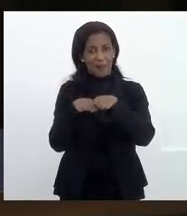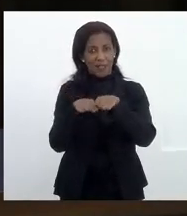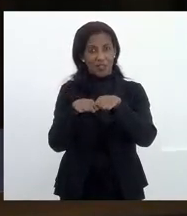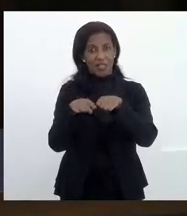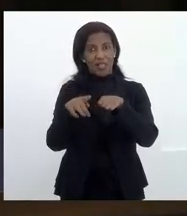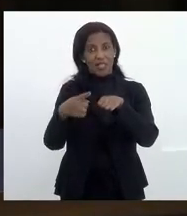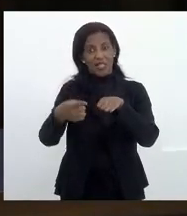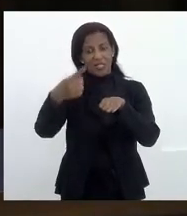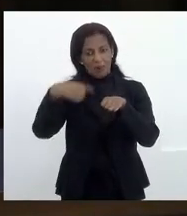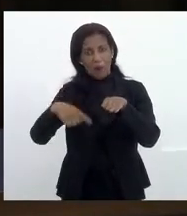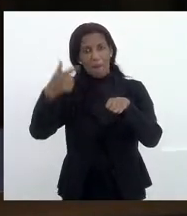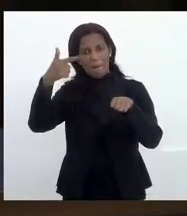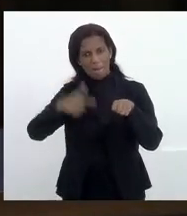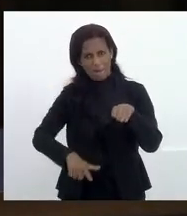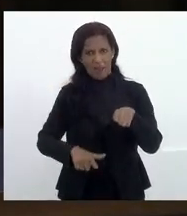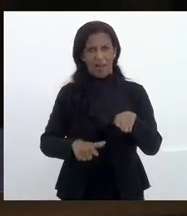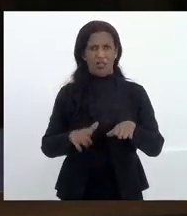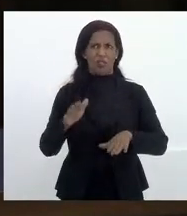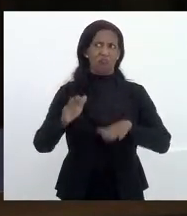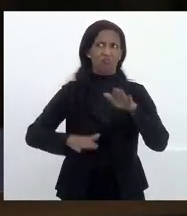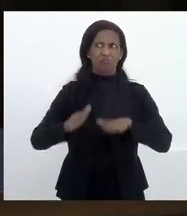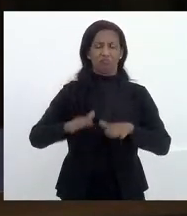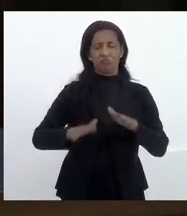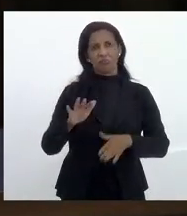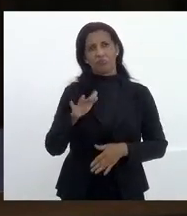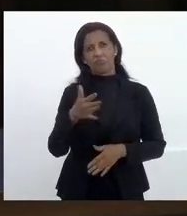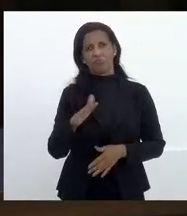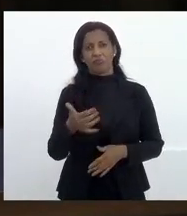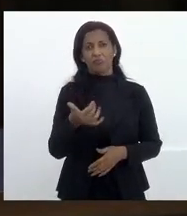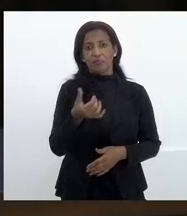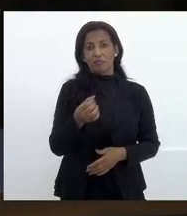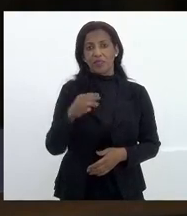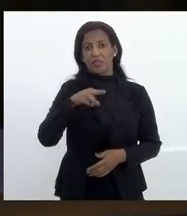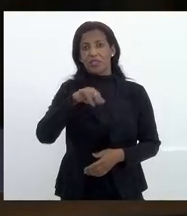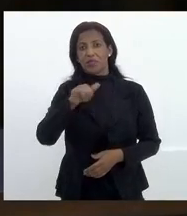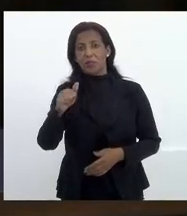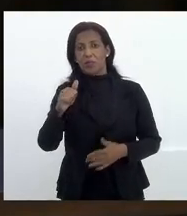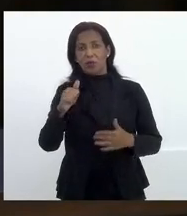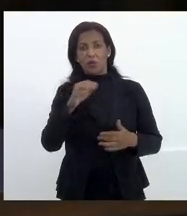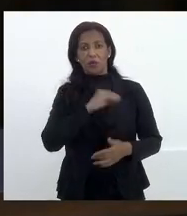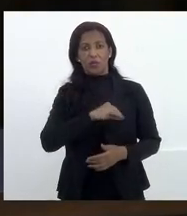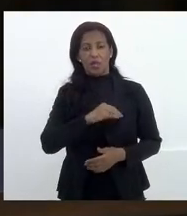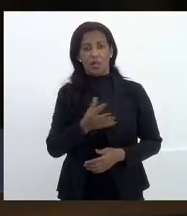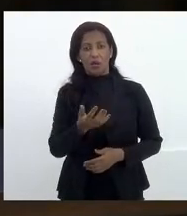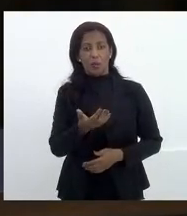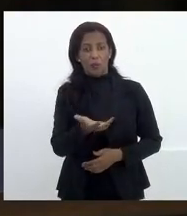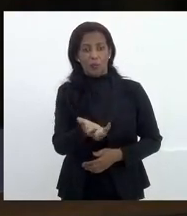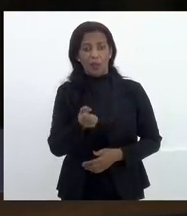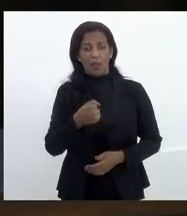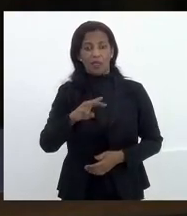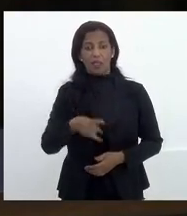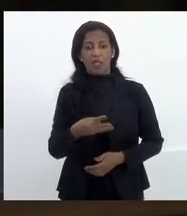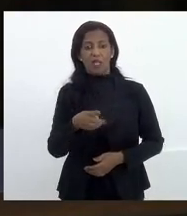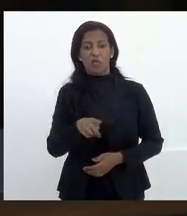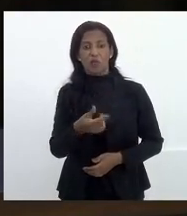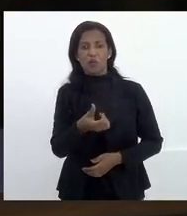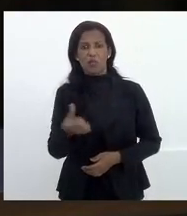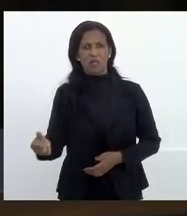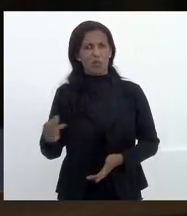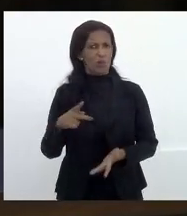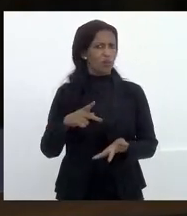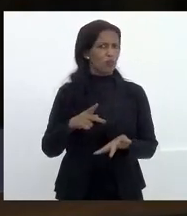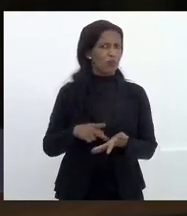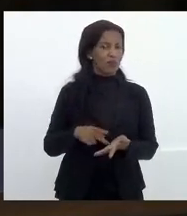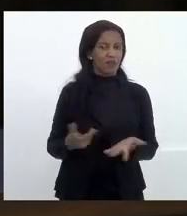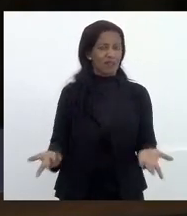e depois de mais esse redutor alguém que ganhasse em torno de dez mil para chegar até 3.600 isso não é a realidade porque o